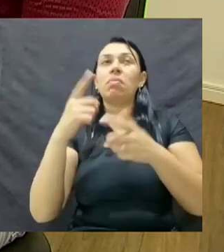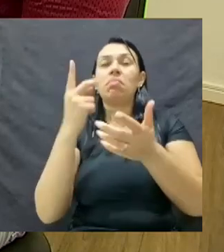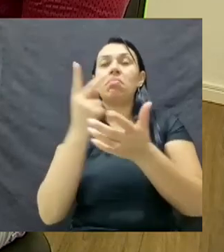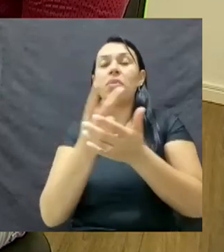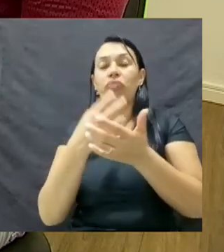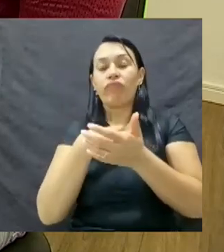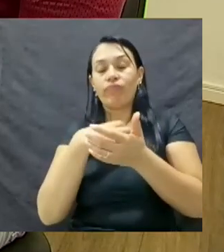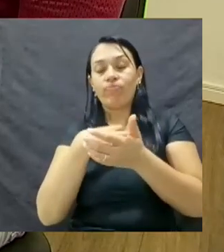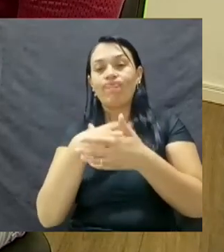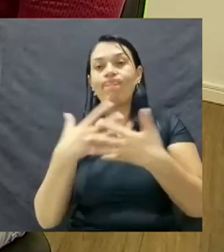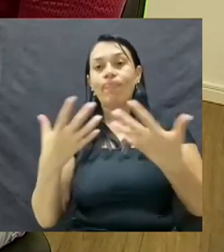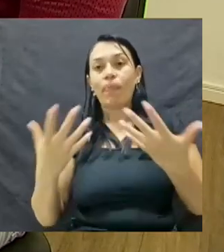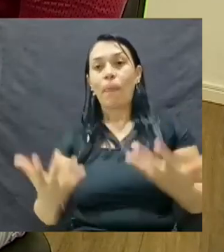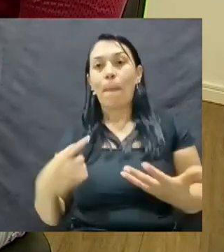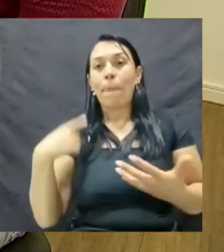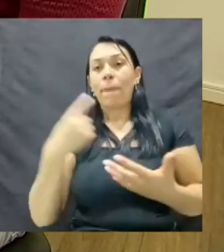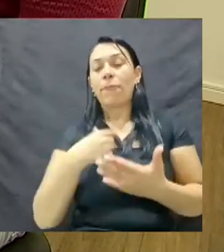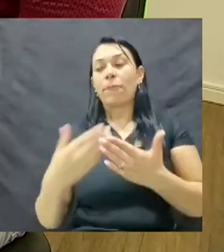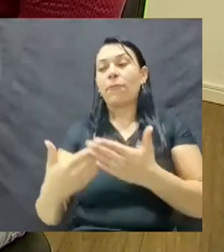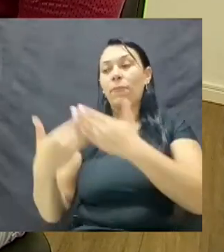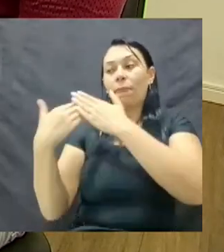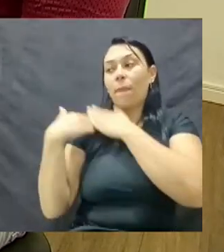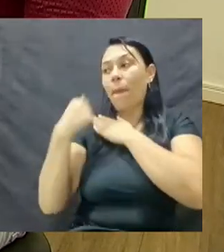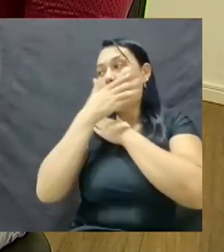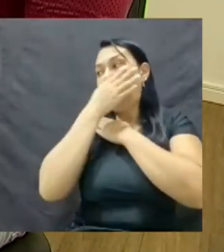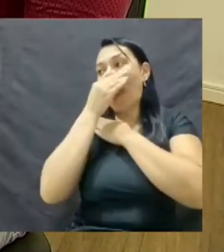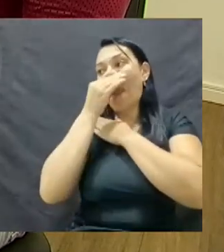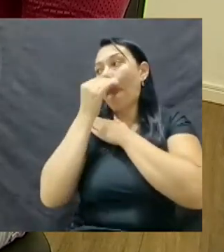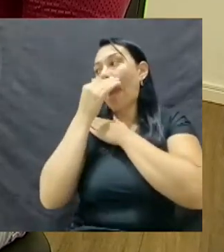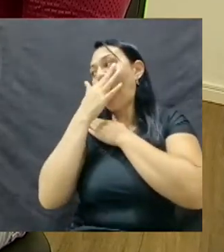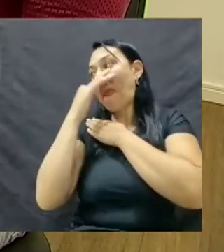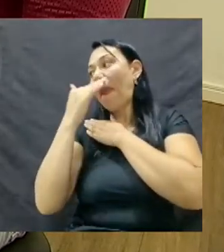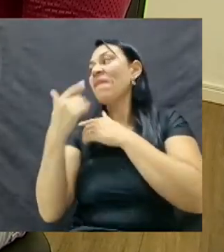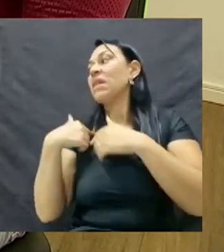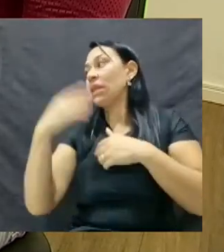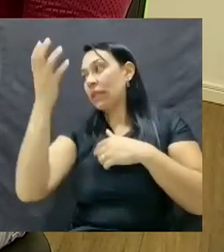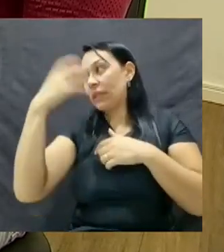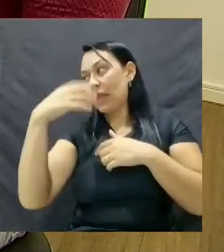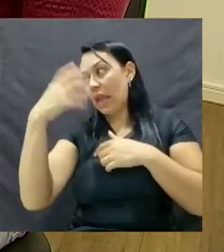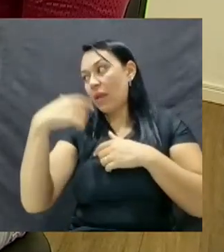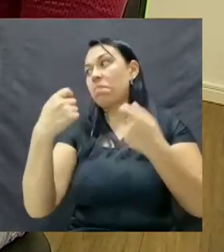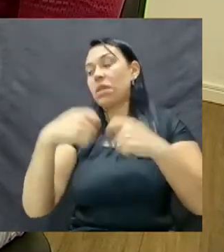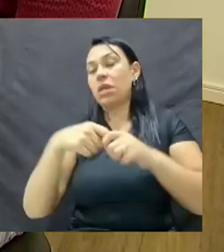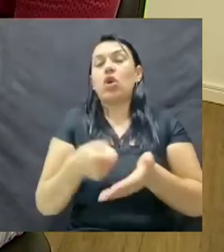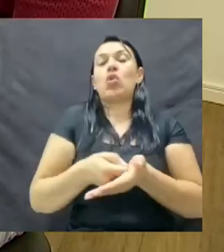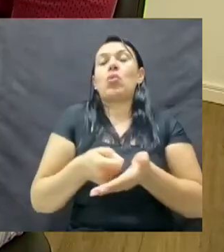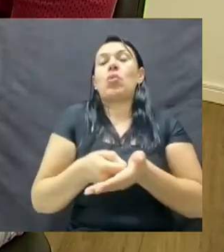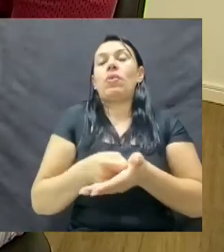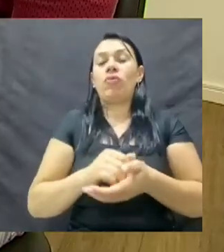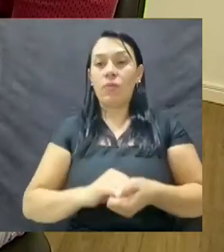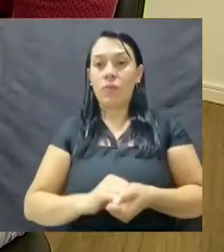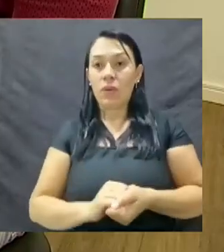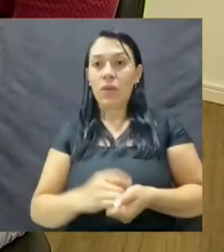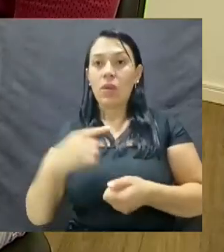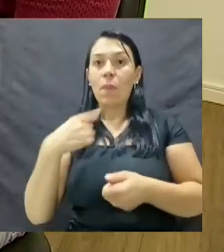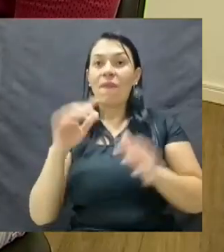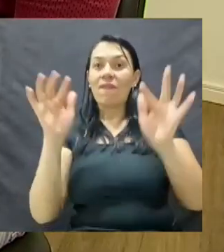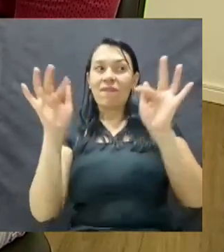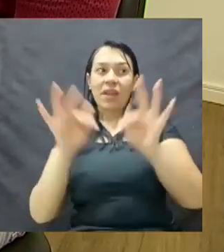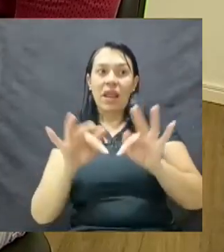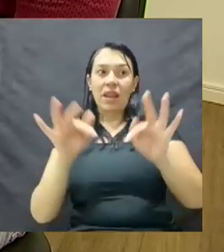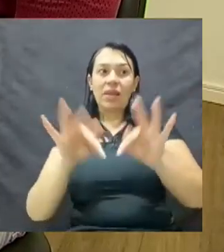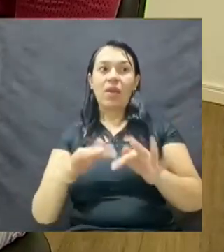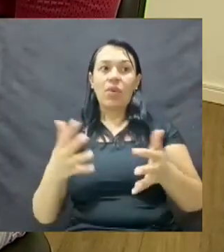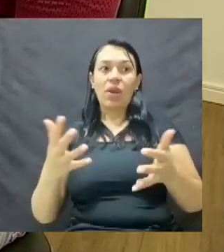nossa resposta ela tem que ser assertiva, tem que ser séria e tem que ser comprometida. Para a gente finalizar aqui, Ronan e Hugo, tem mais alguma coisa que